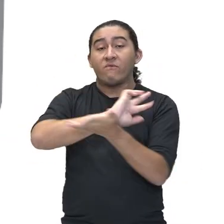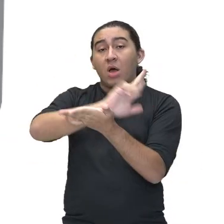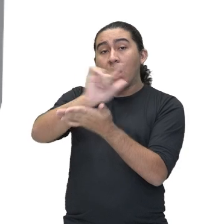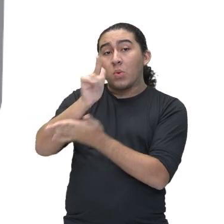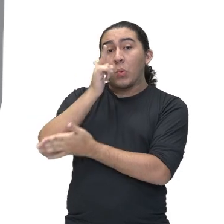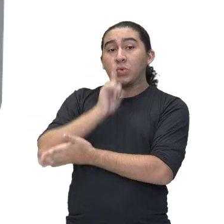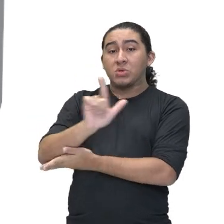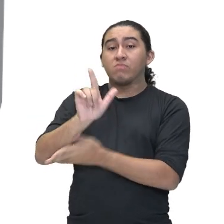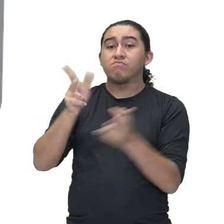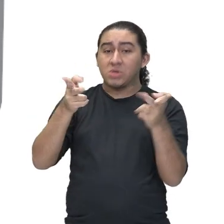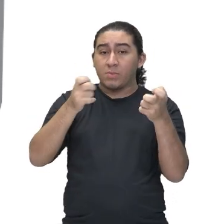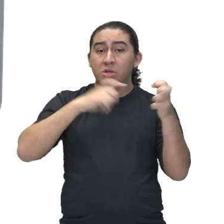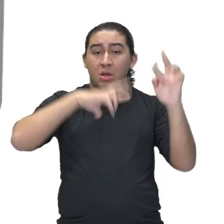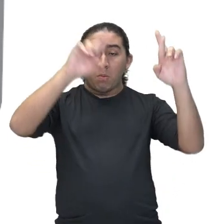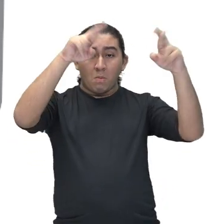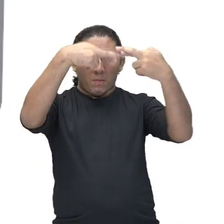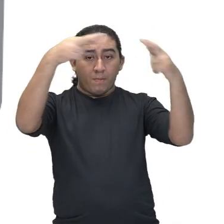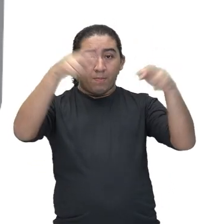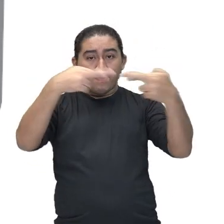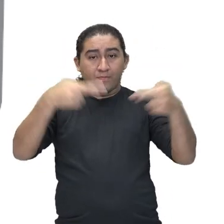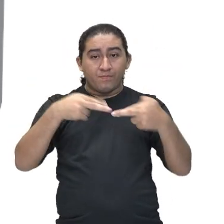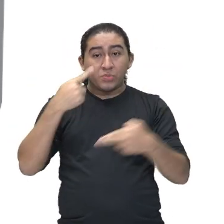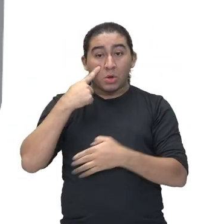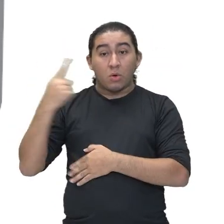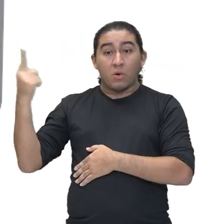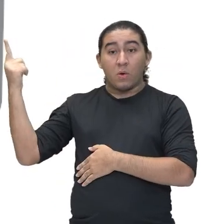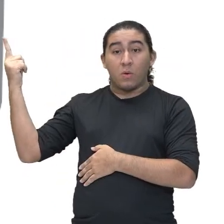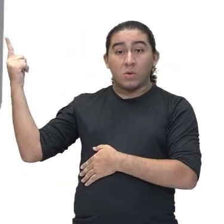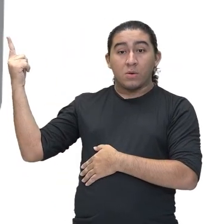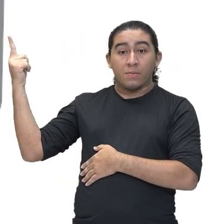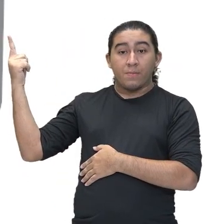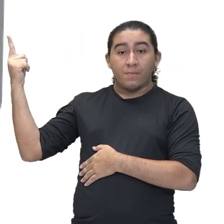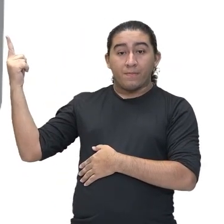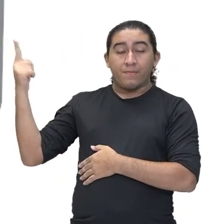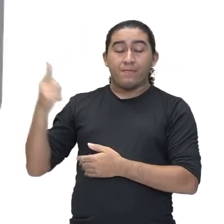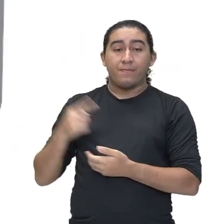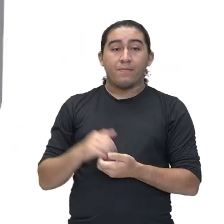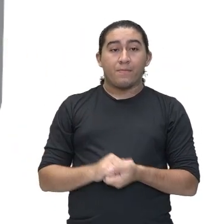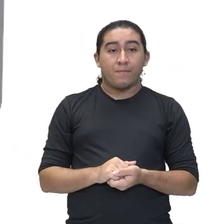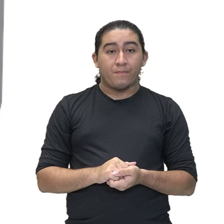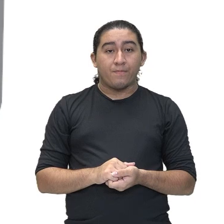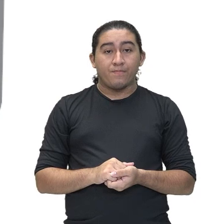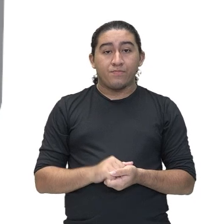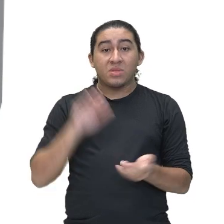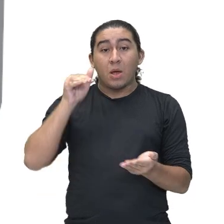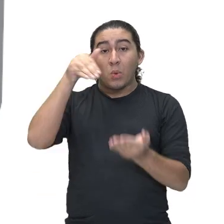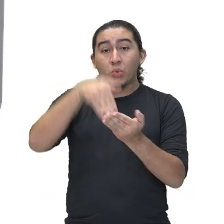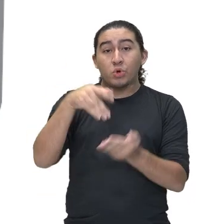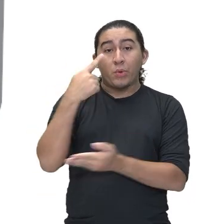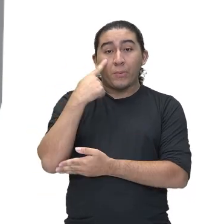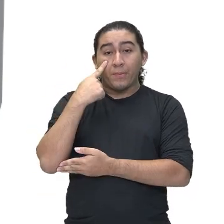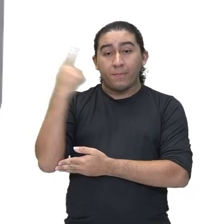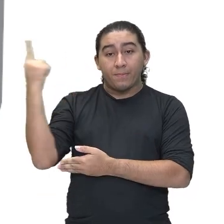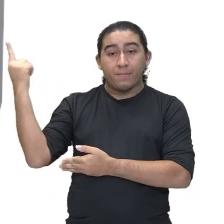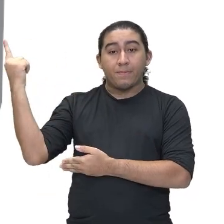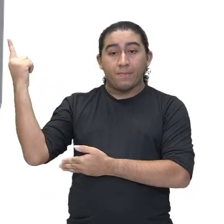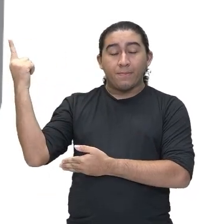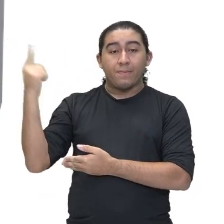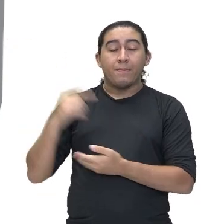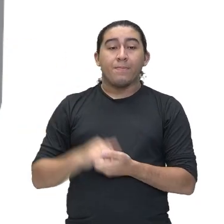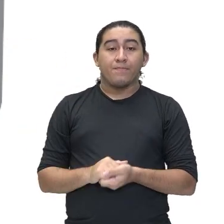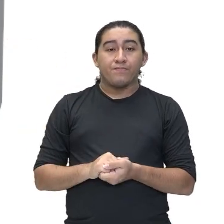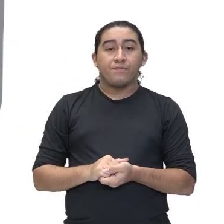Viu como rimam? Essa é uma estrofe de 4 versos. Essa é a última estrofe da proposição. Que